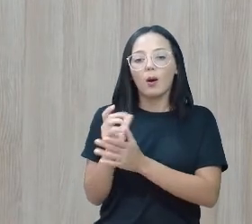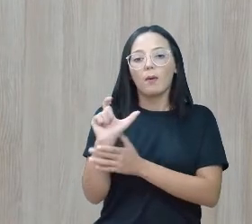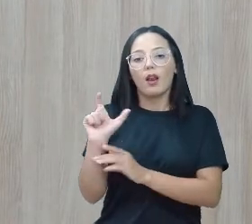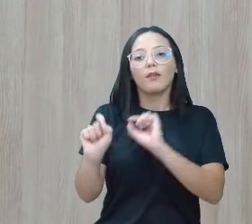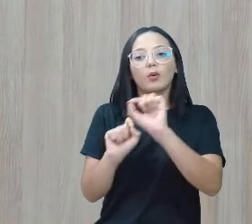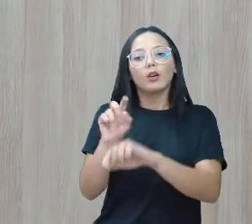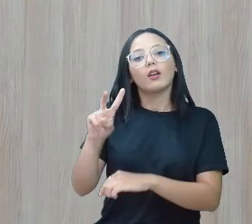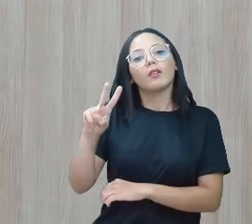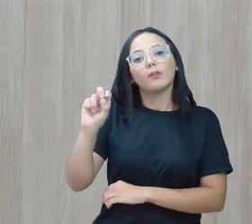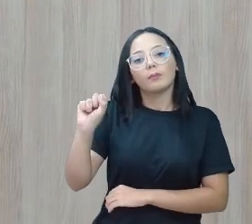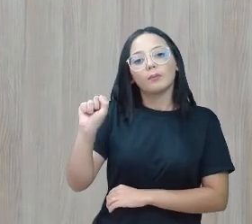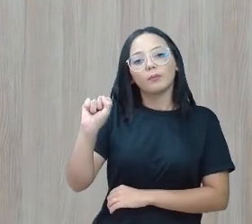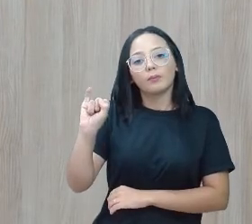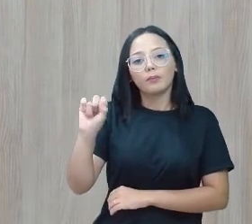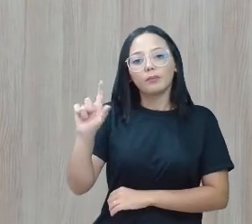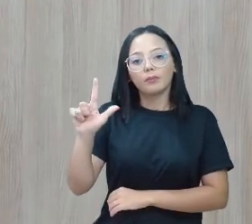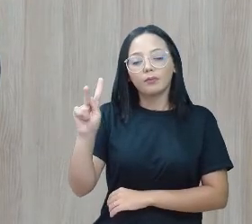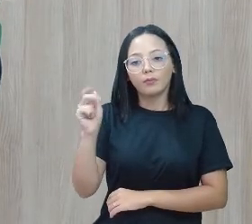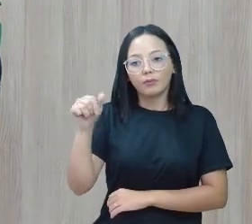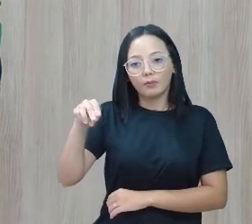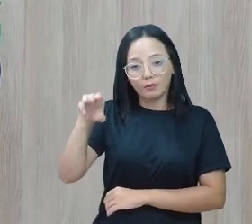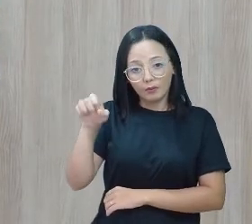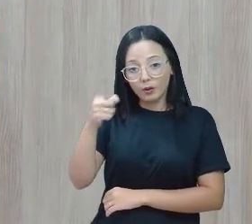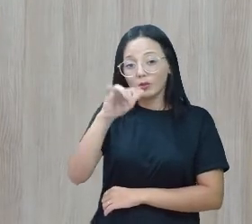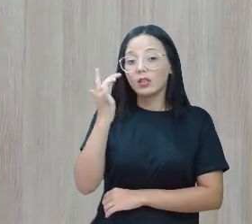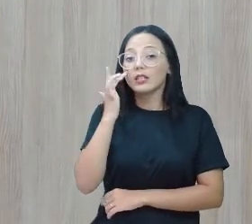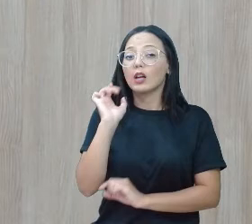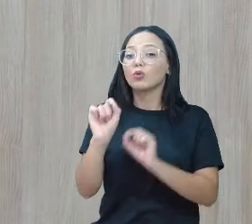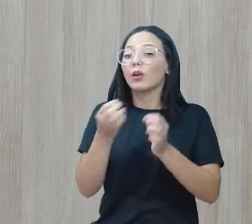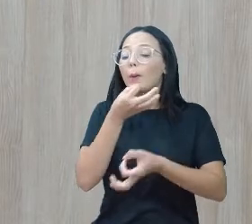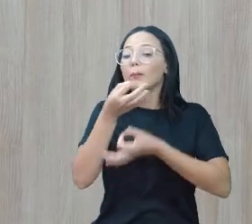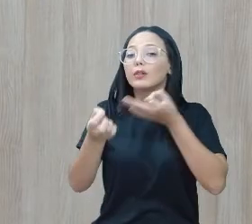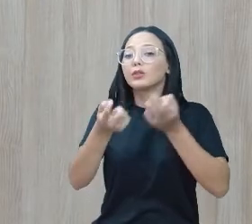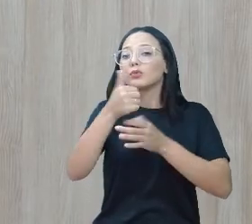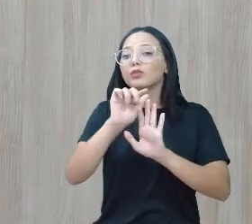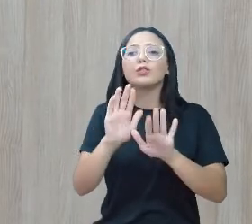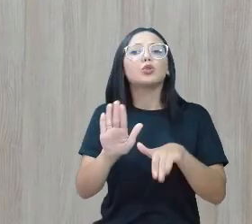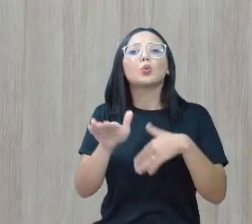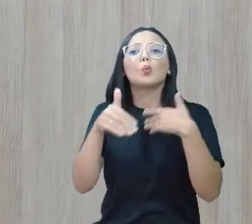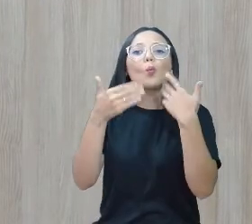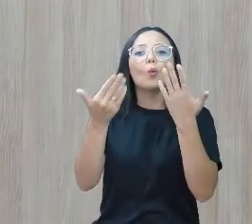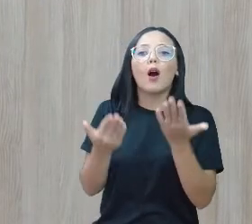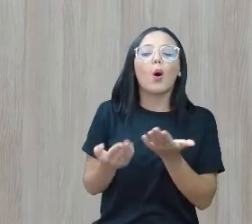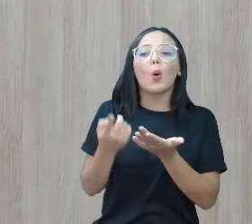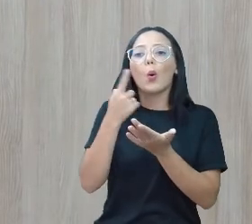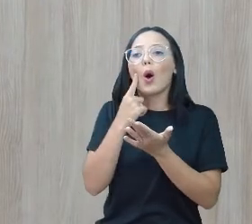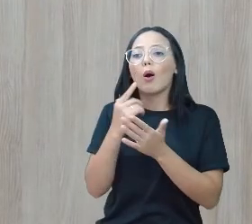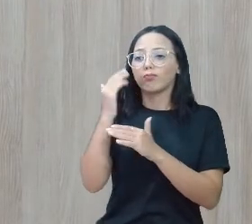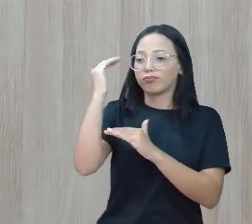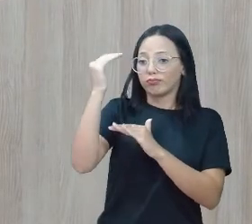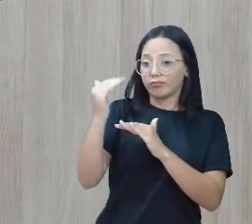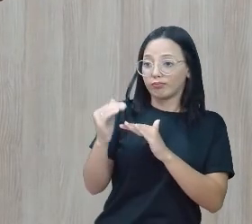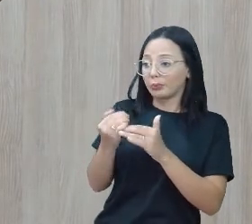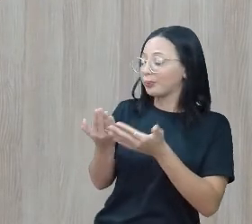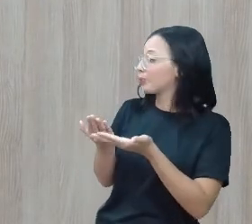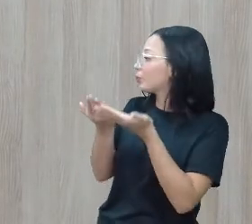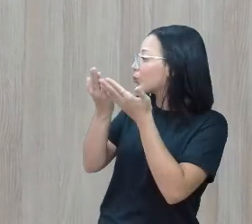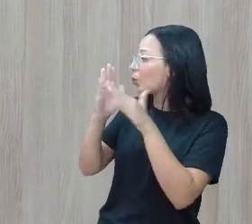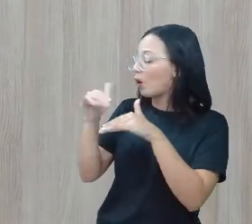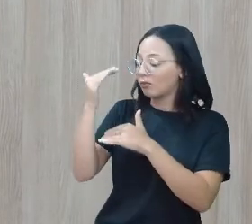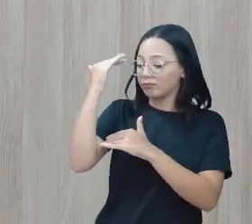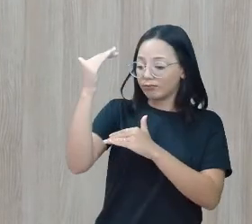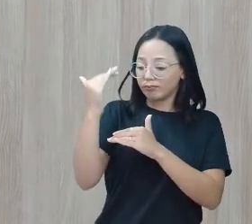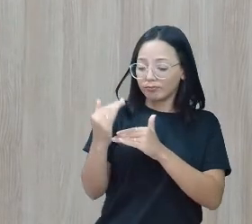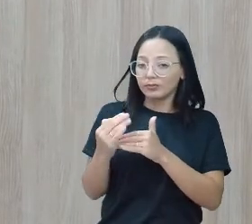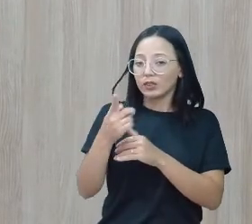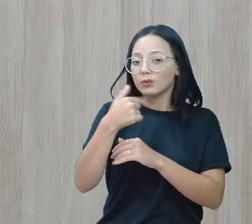vasilhame. E aí, o que é que vocês acham? Qual qual uma das